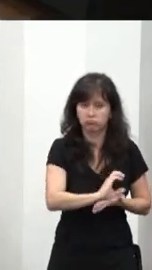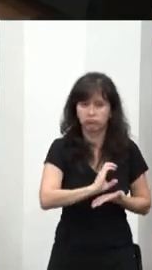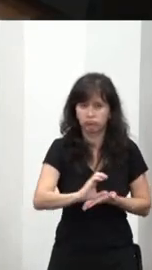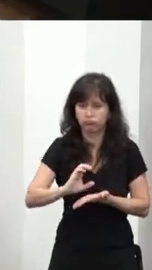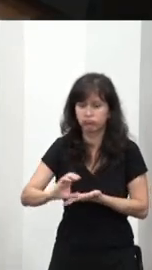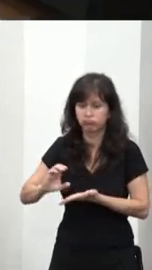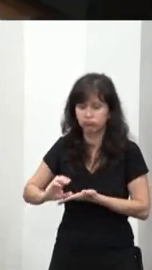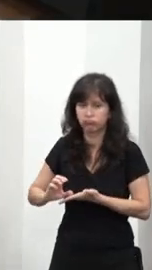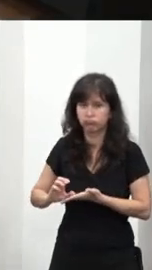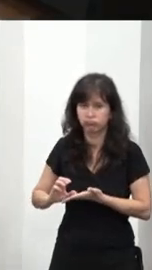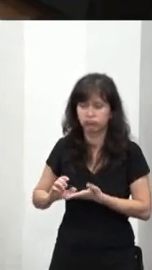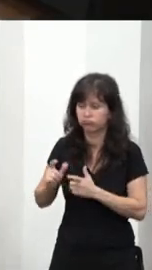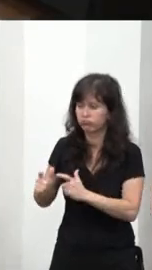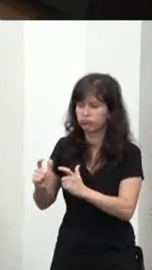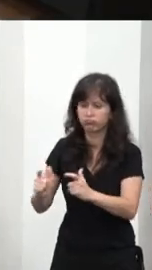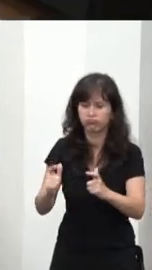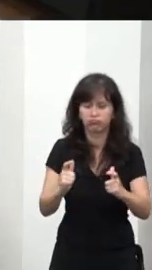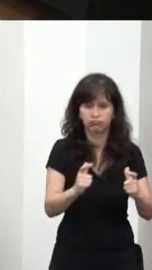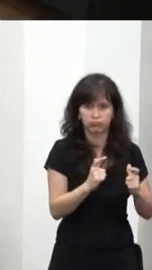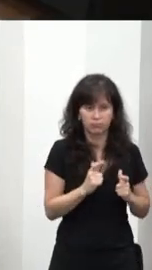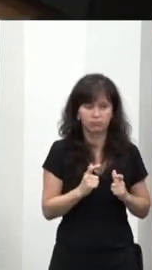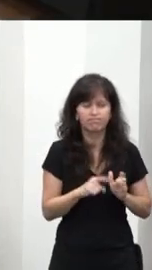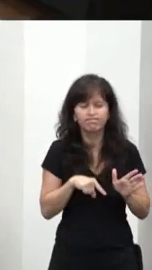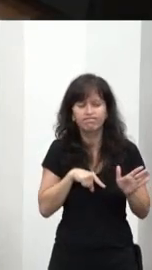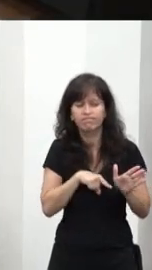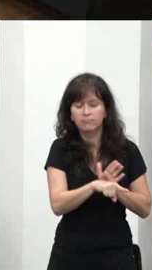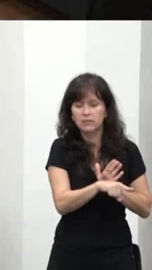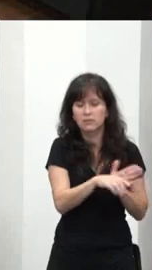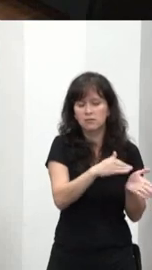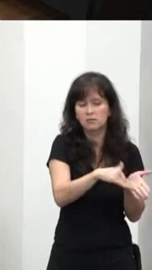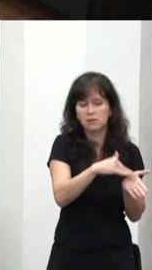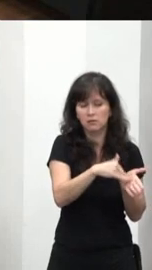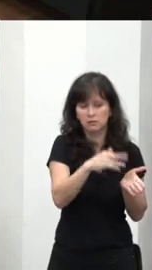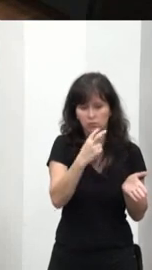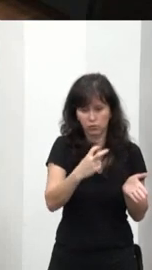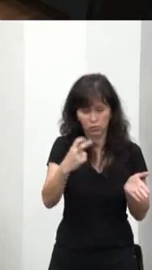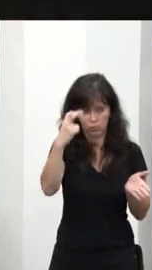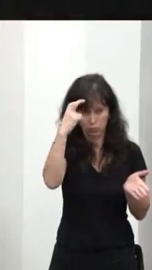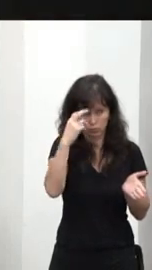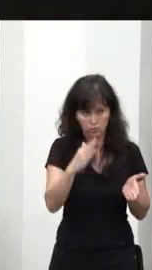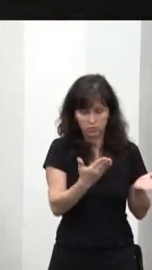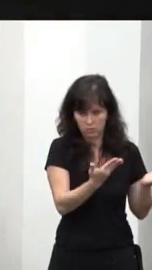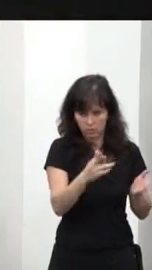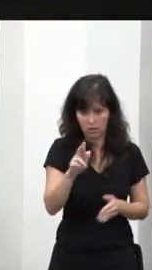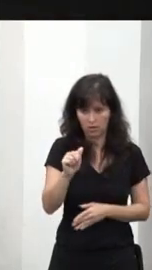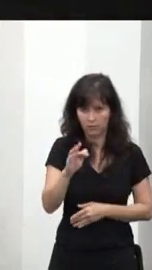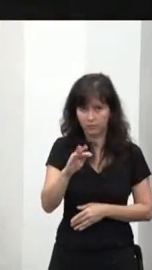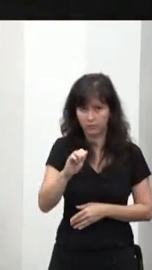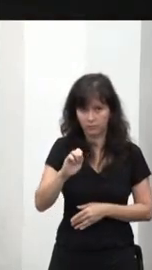eu já deixo a pergunta para o nosso Secretário de Cultura senhor Rafael Nogueira